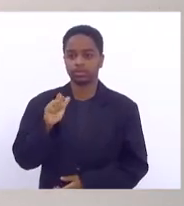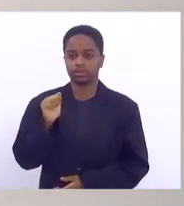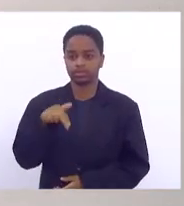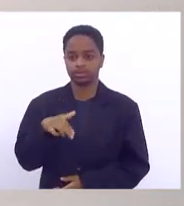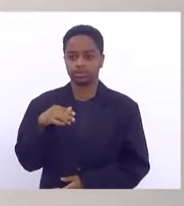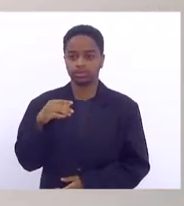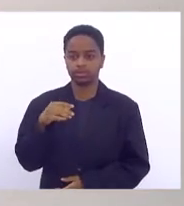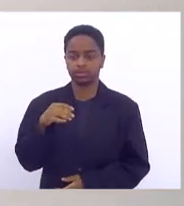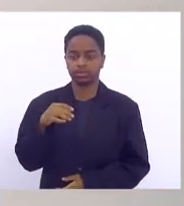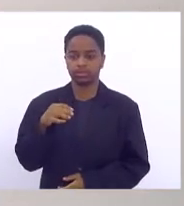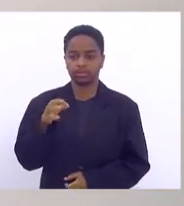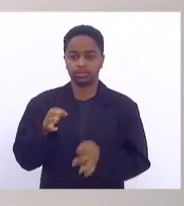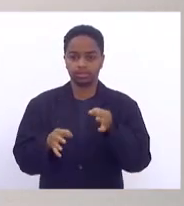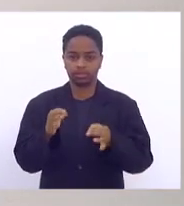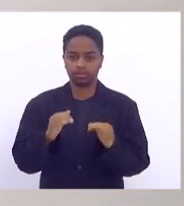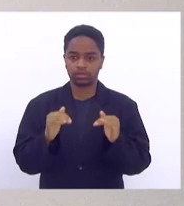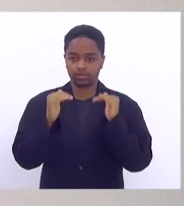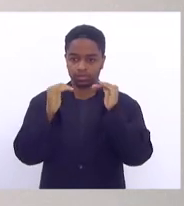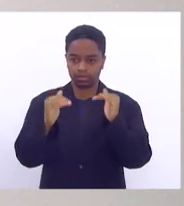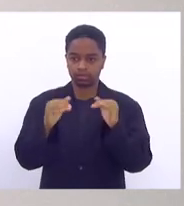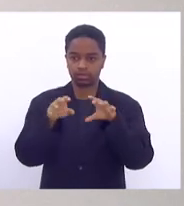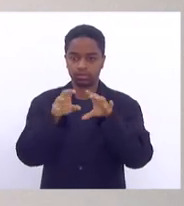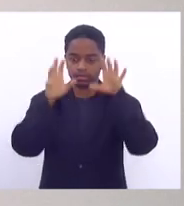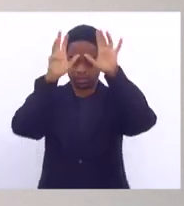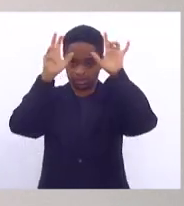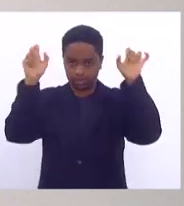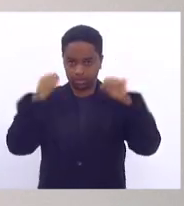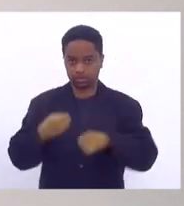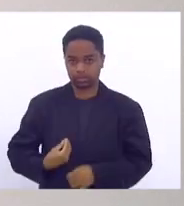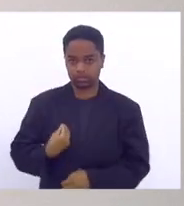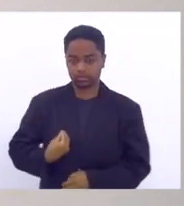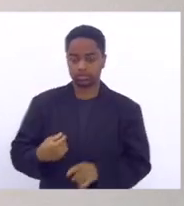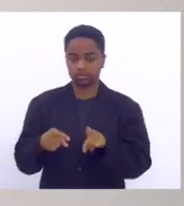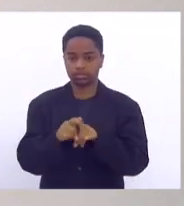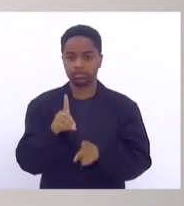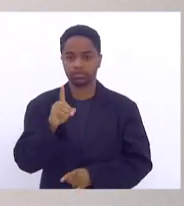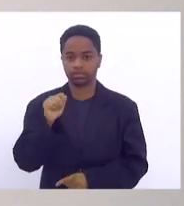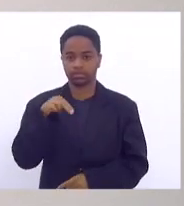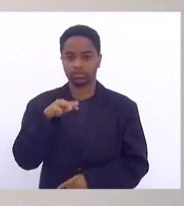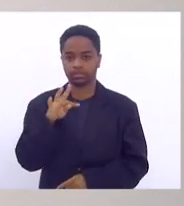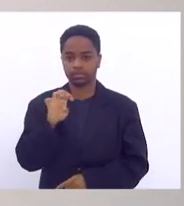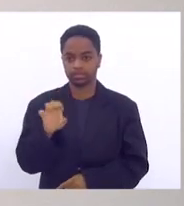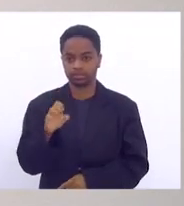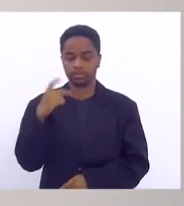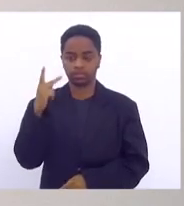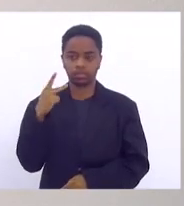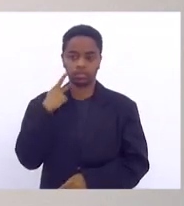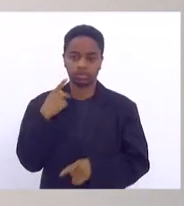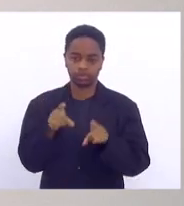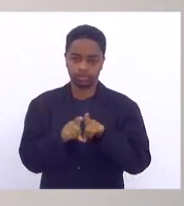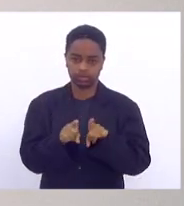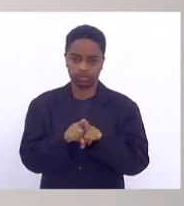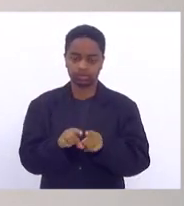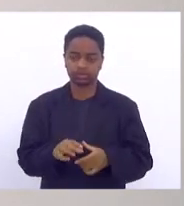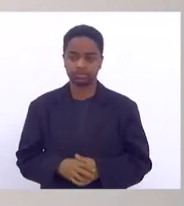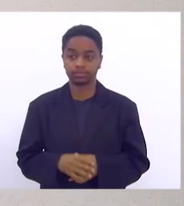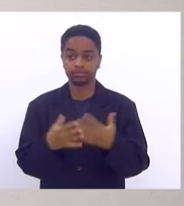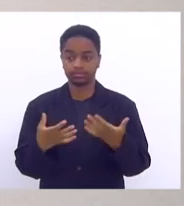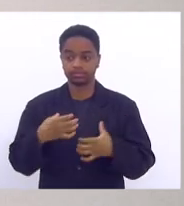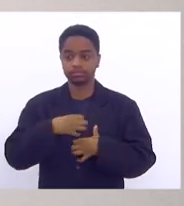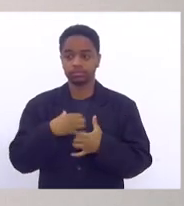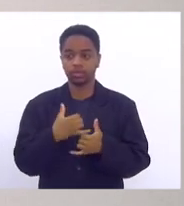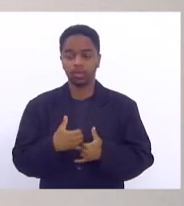Tribunal Regional Eleitoral aqui presente Dr Dante e procurador também então é uma